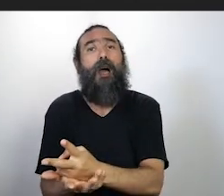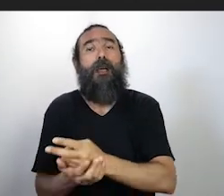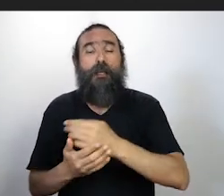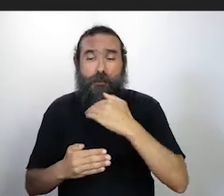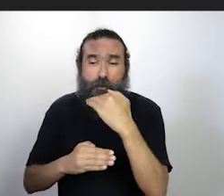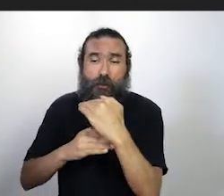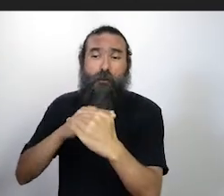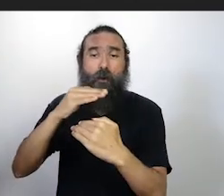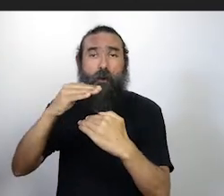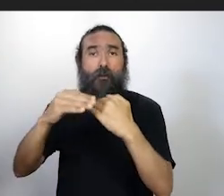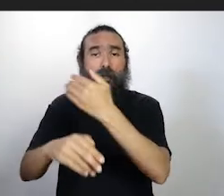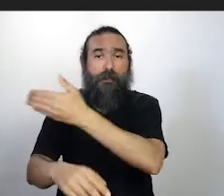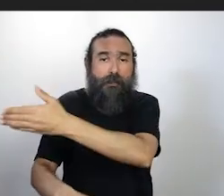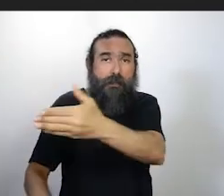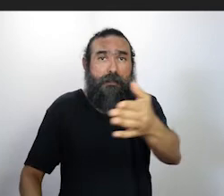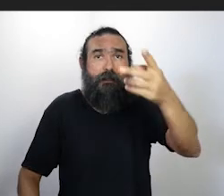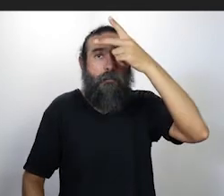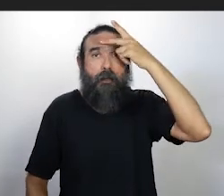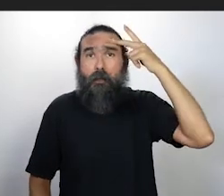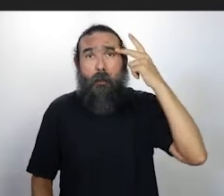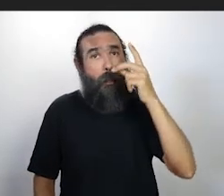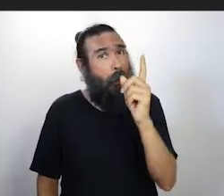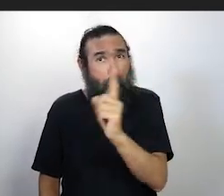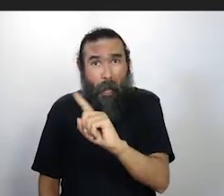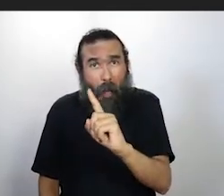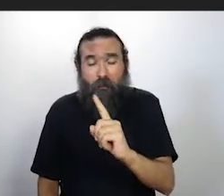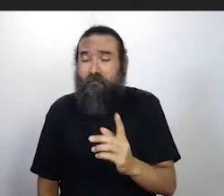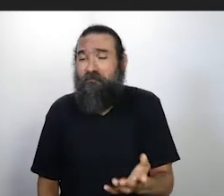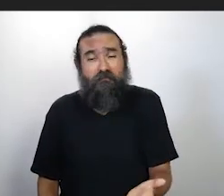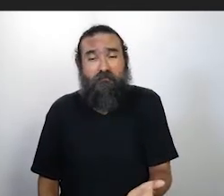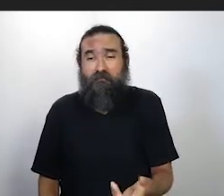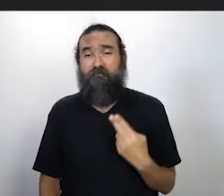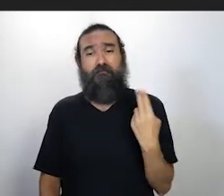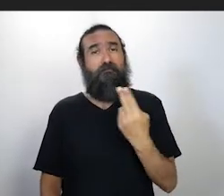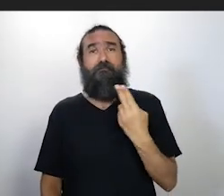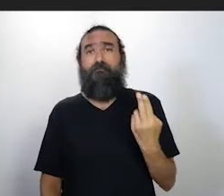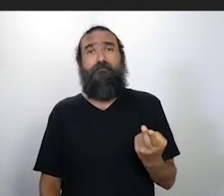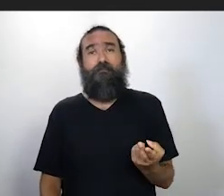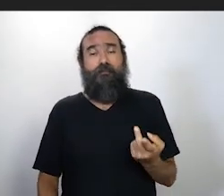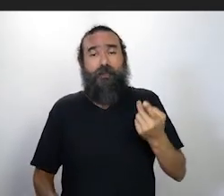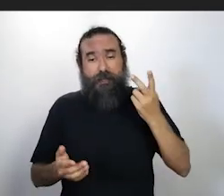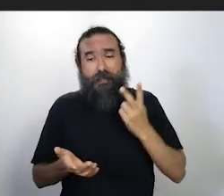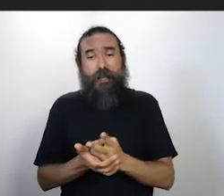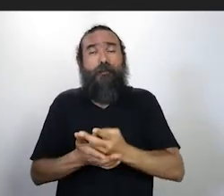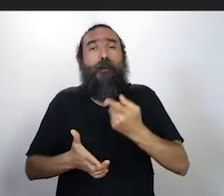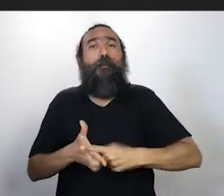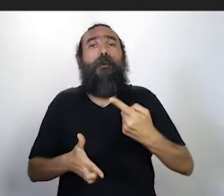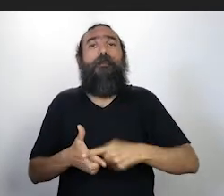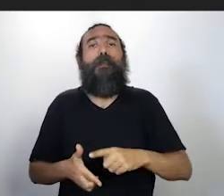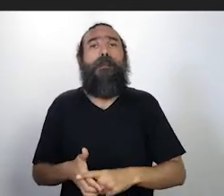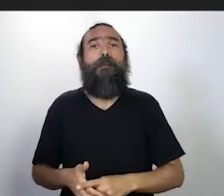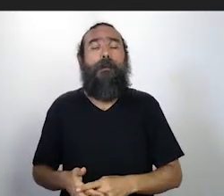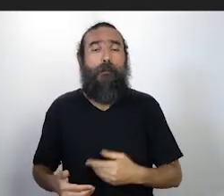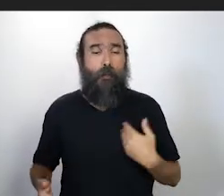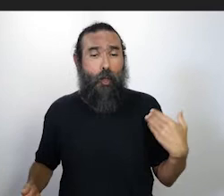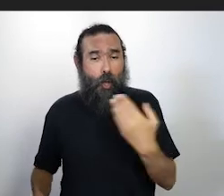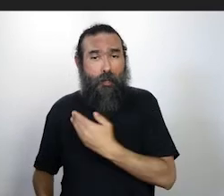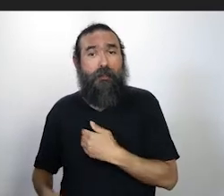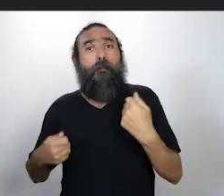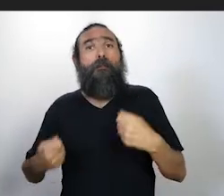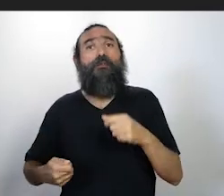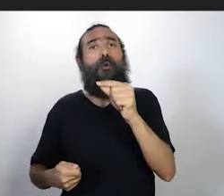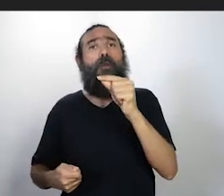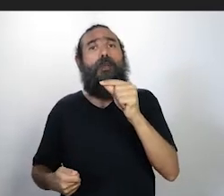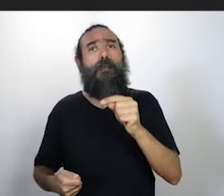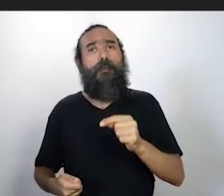condições de desenvolvimento integral do ser humano, a gente vai ficar sempre nessa disputa. Eu acho que chegou o momento onde a gente tem que firmar